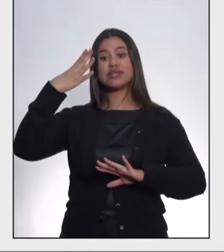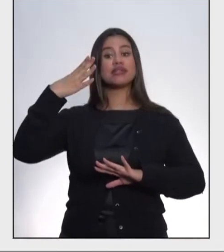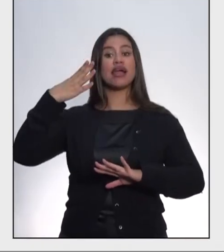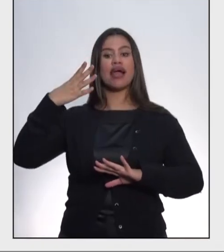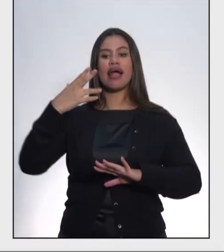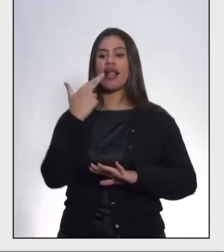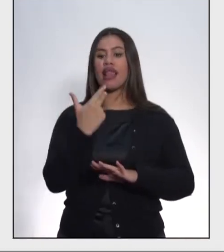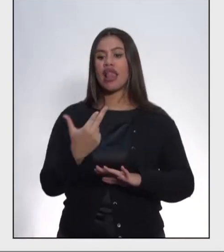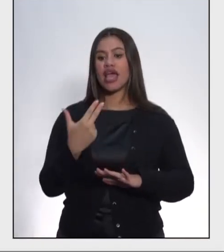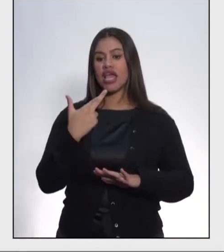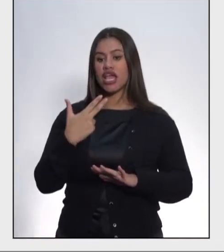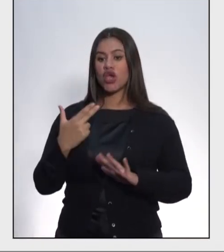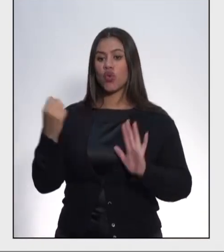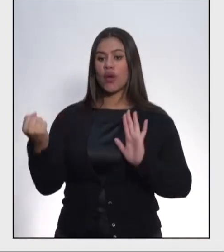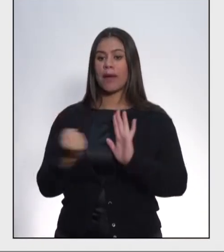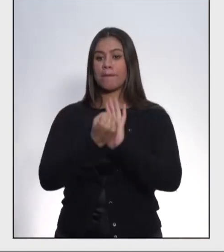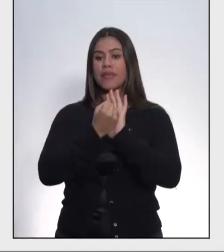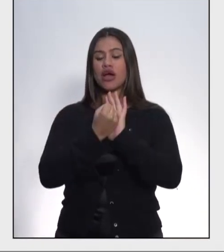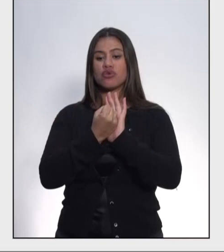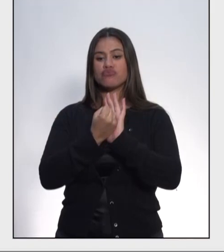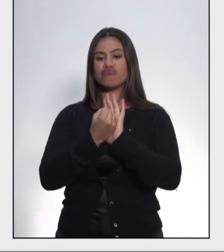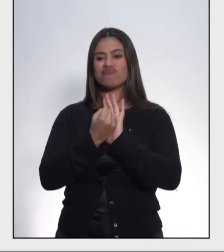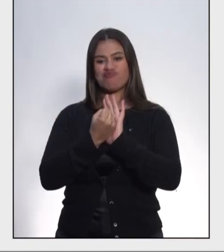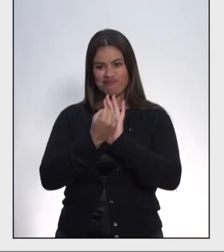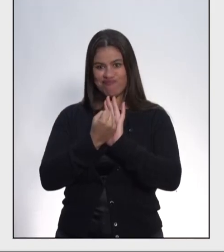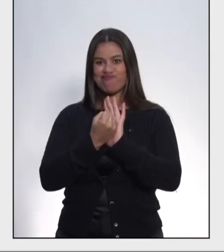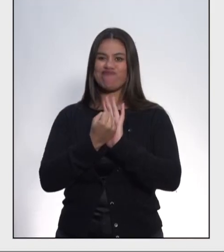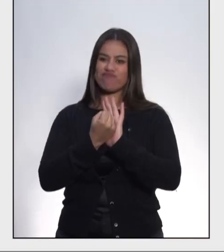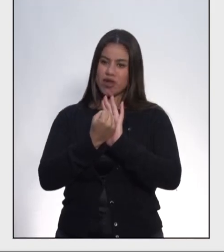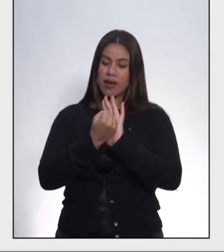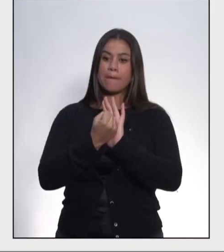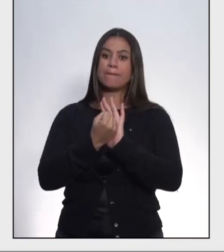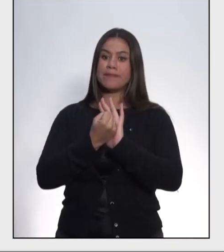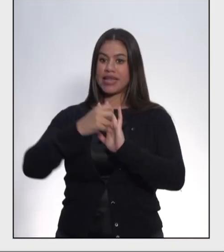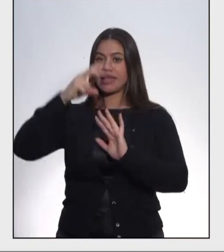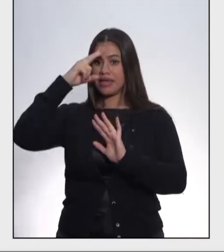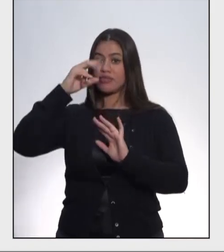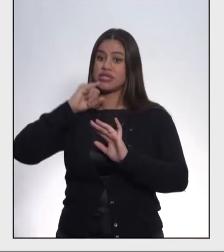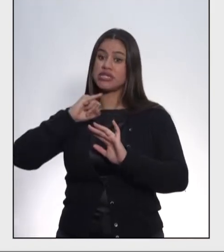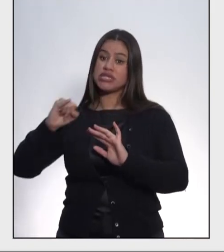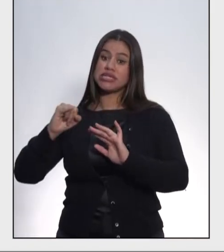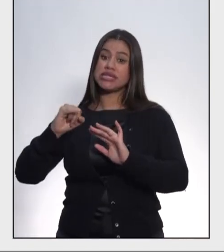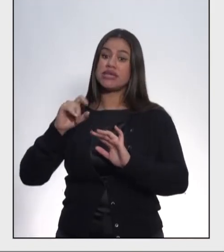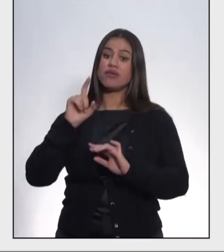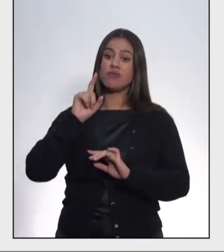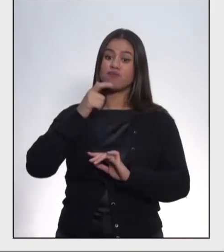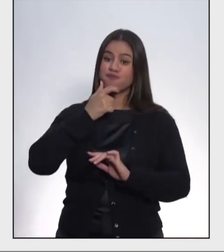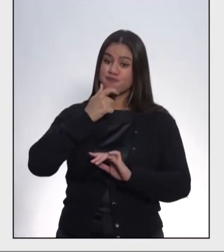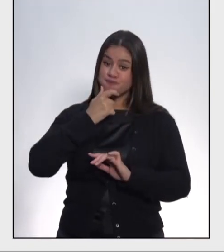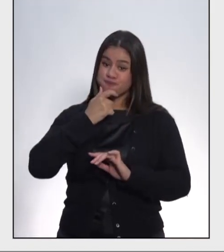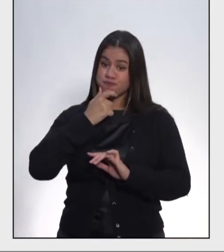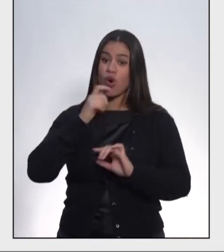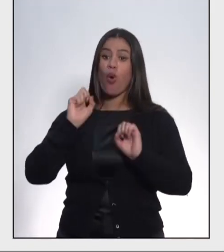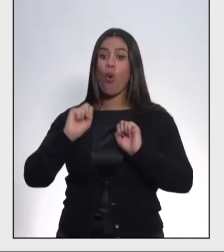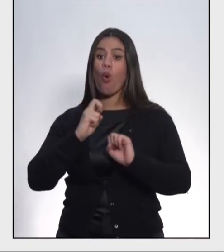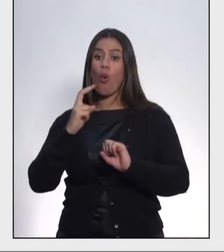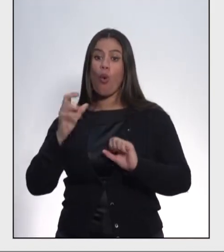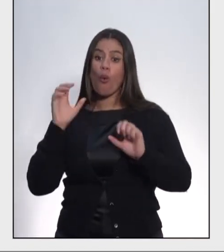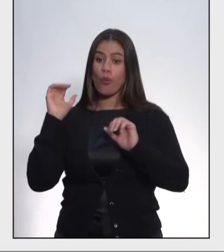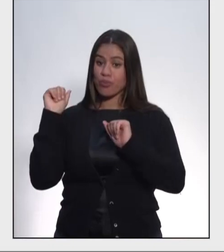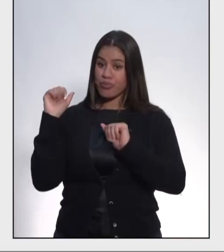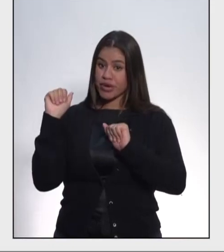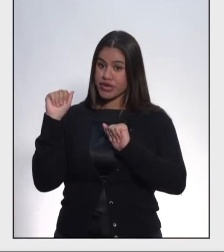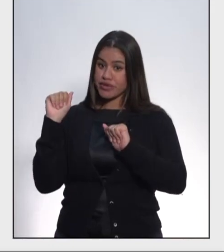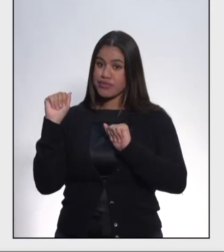a língua que marcou na inscrição. Lembre-se se você marcou espanhol ou inglês, porque isso pode te atrapalhar bastante depois do seu resultado